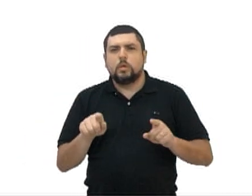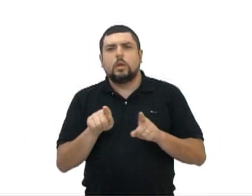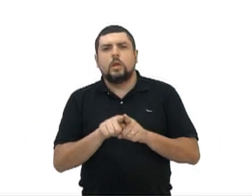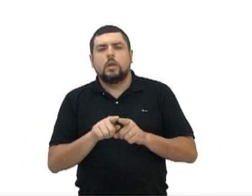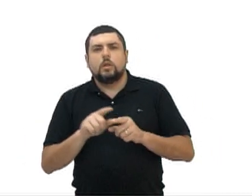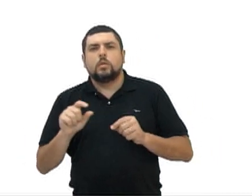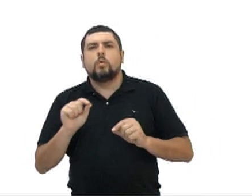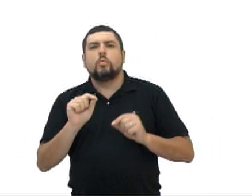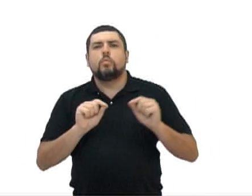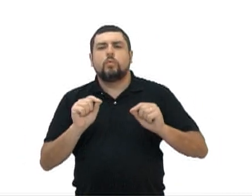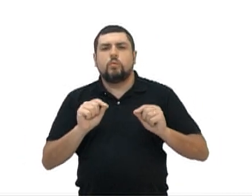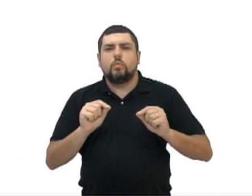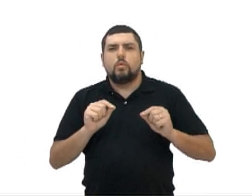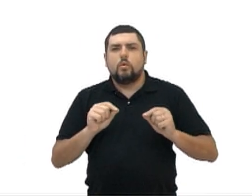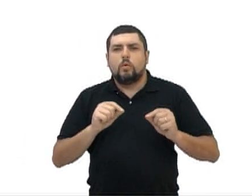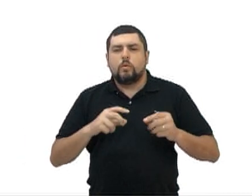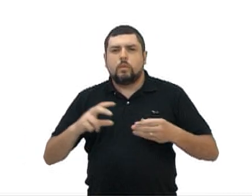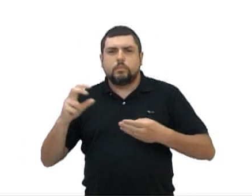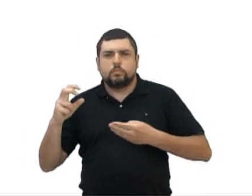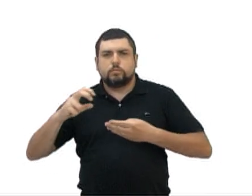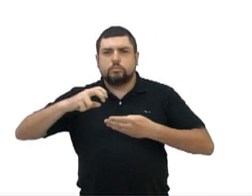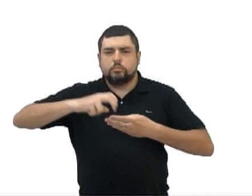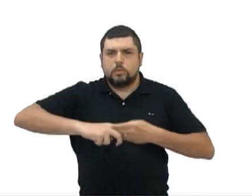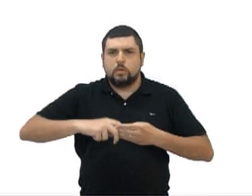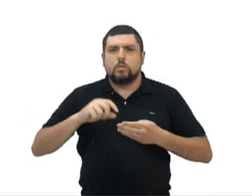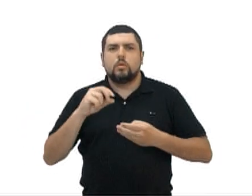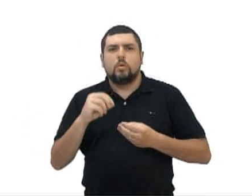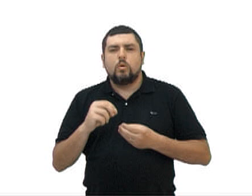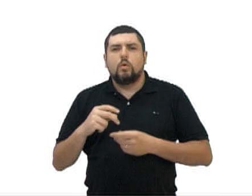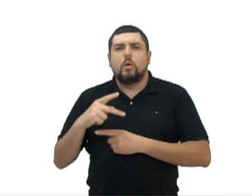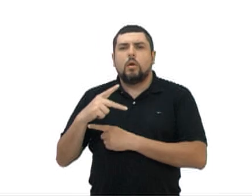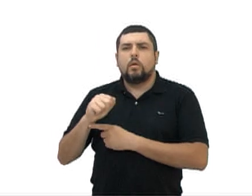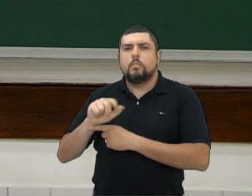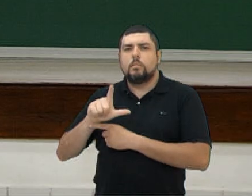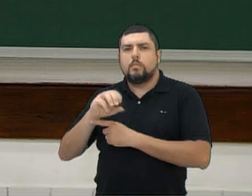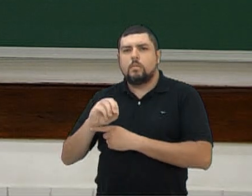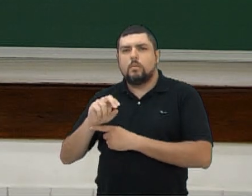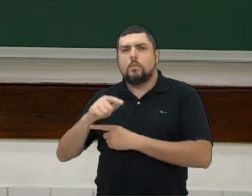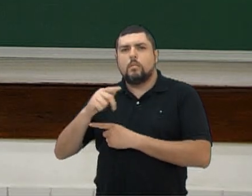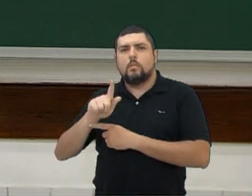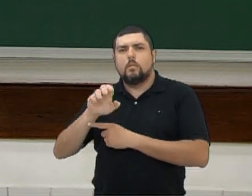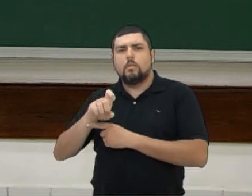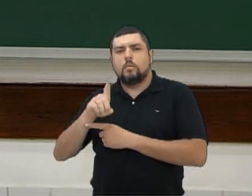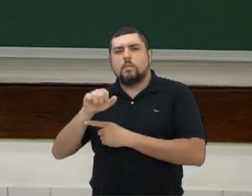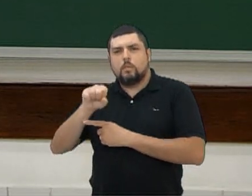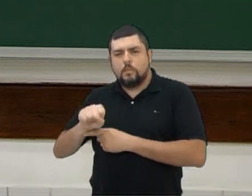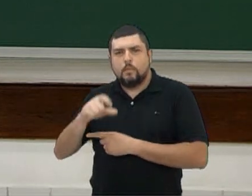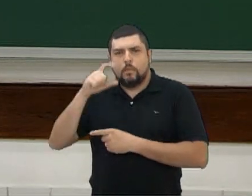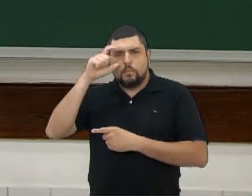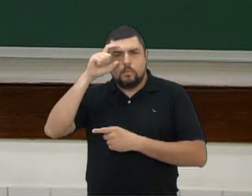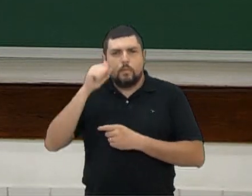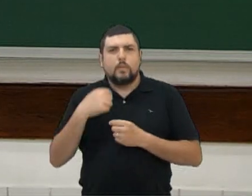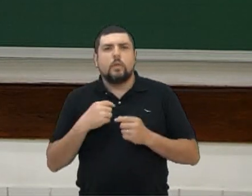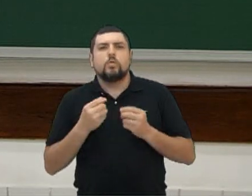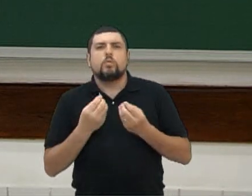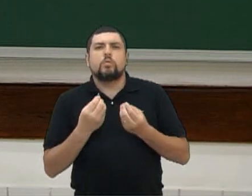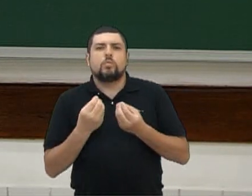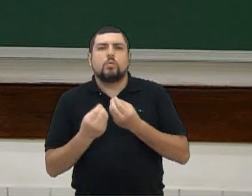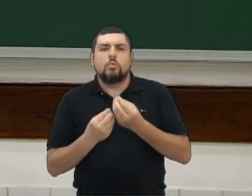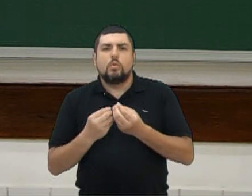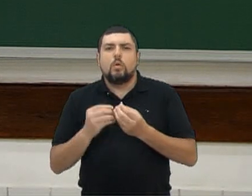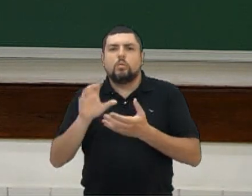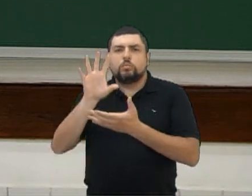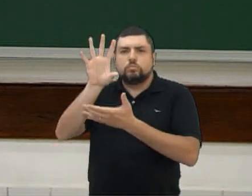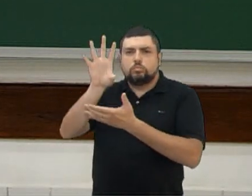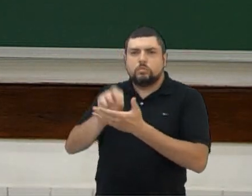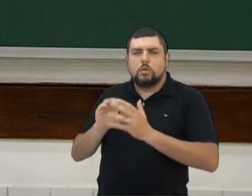é privatista e neoliberal, através do seu ministro Paulo Guedes, que vem do receituário de uma escola chamada Escola